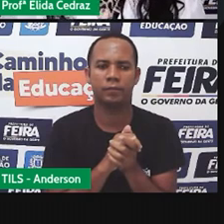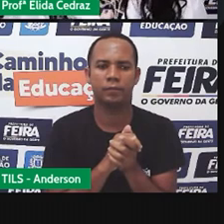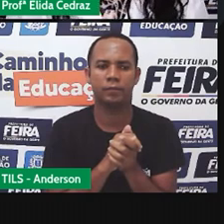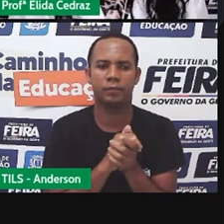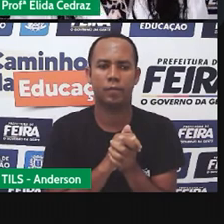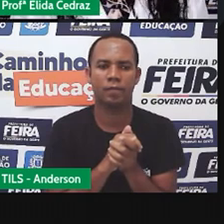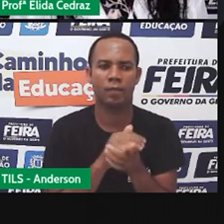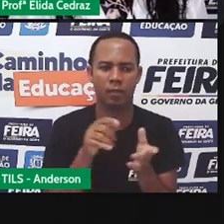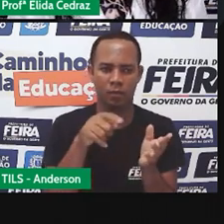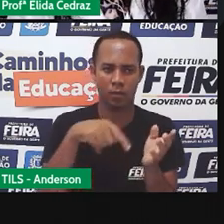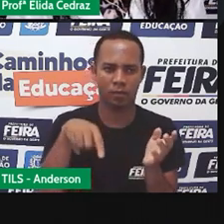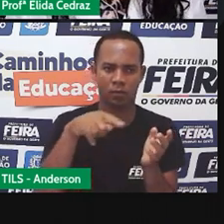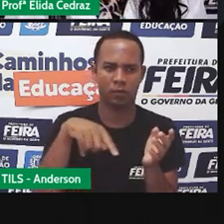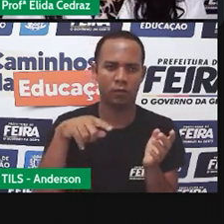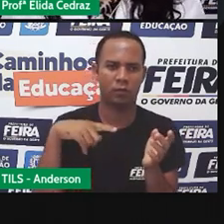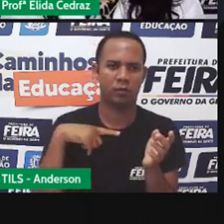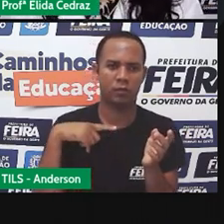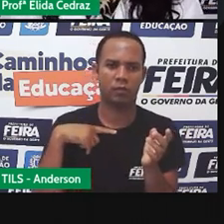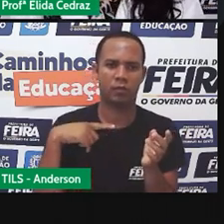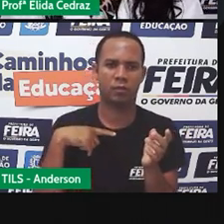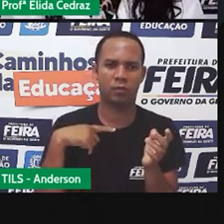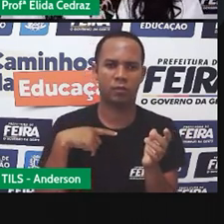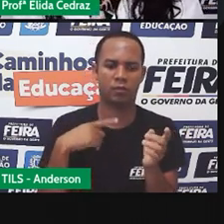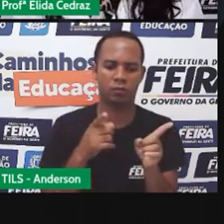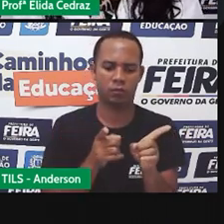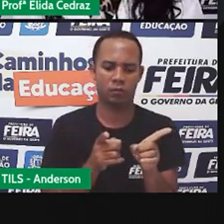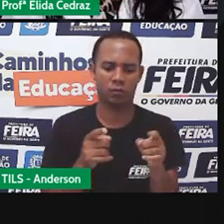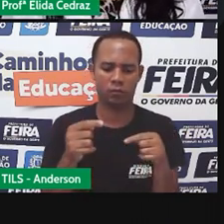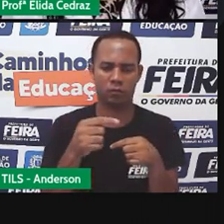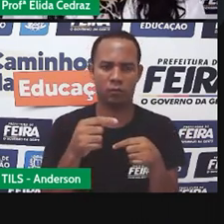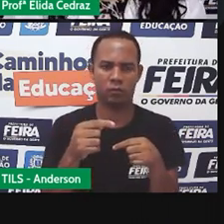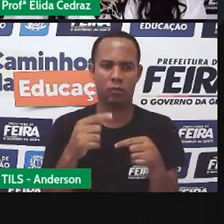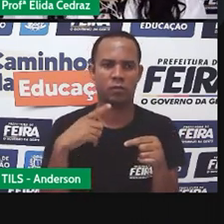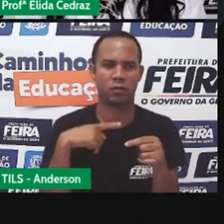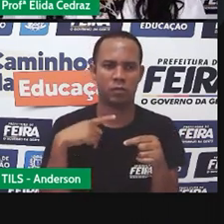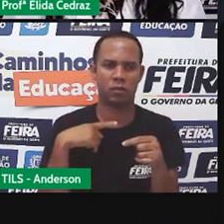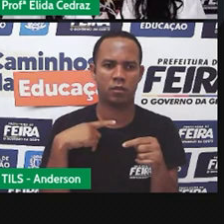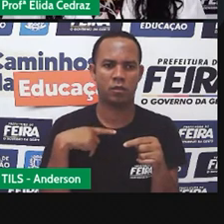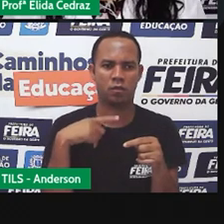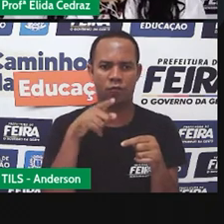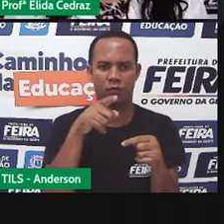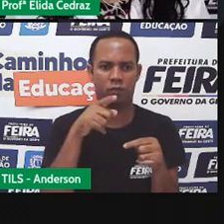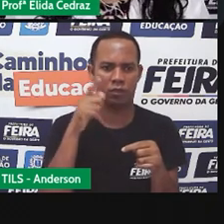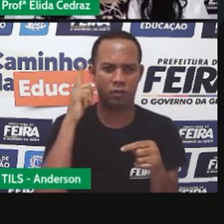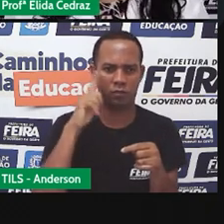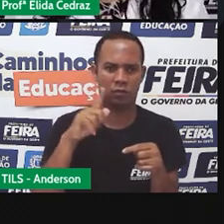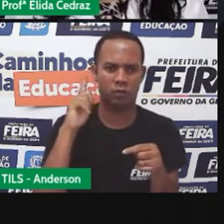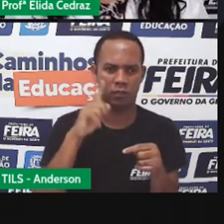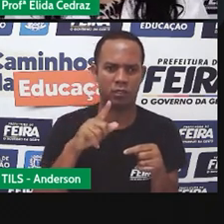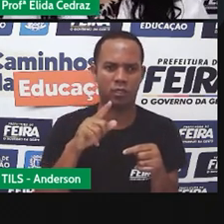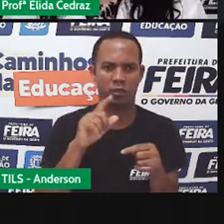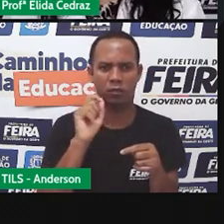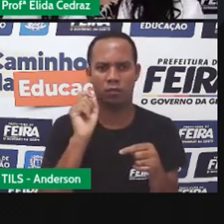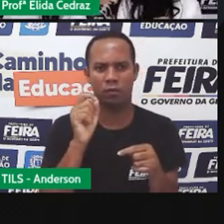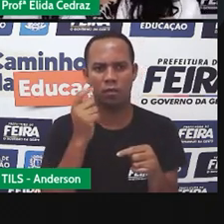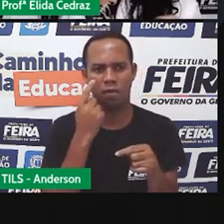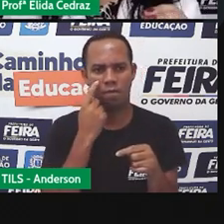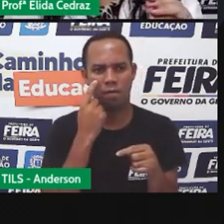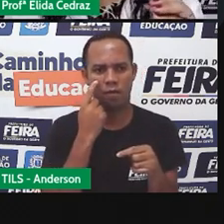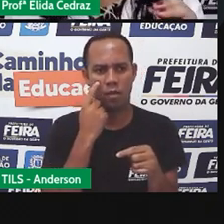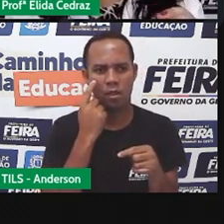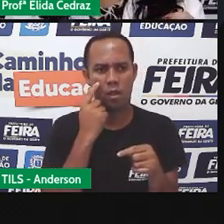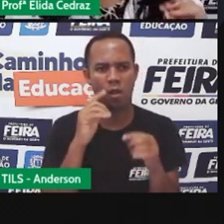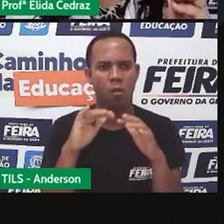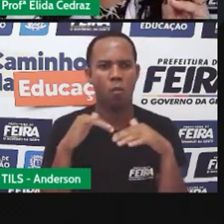Nós temos um dado e um cubo mágico. Você consegue agora identificar qual a